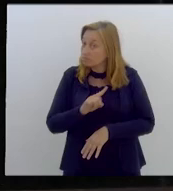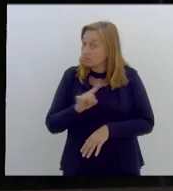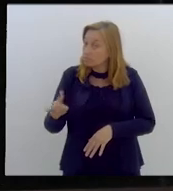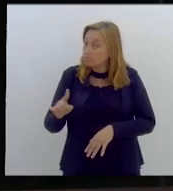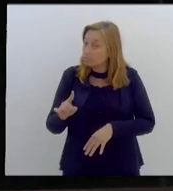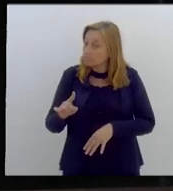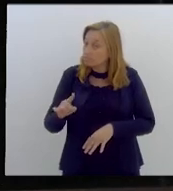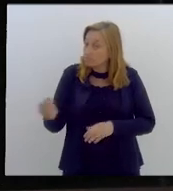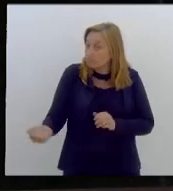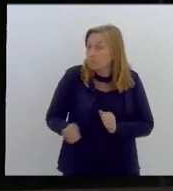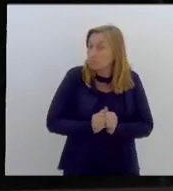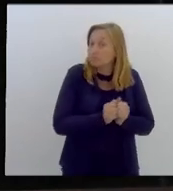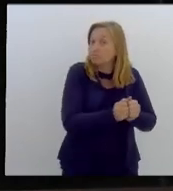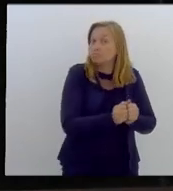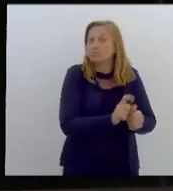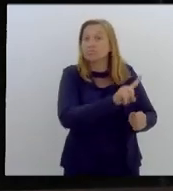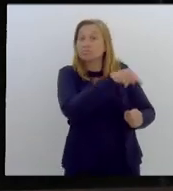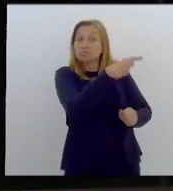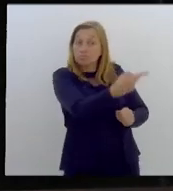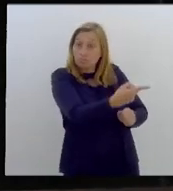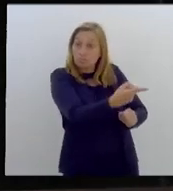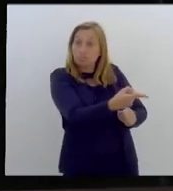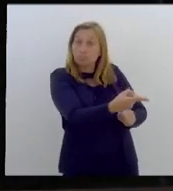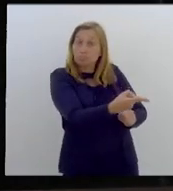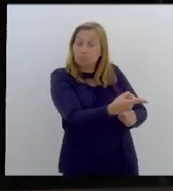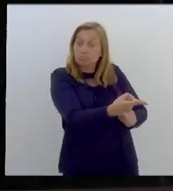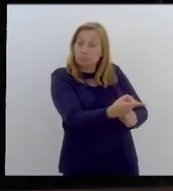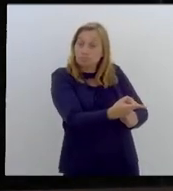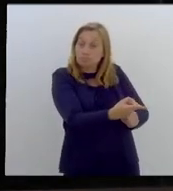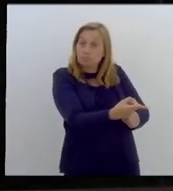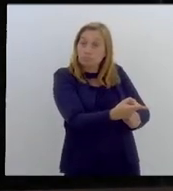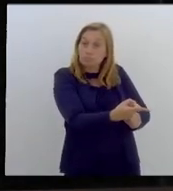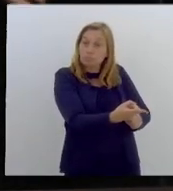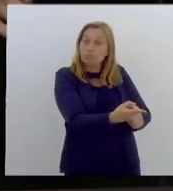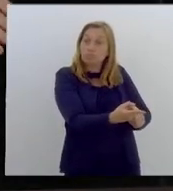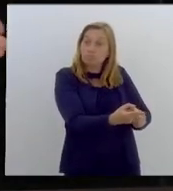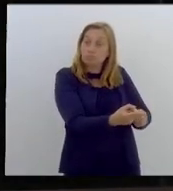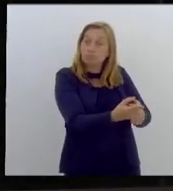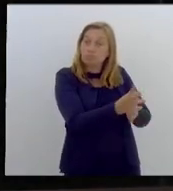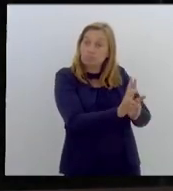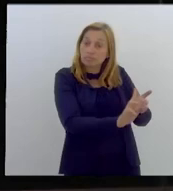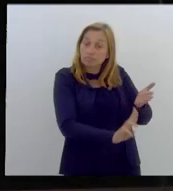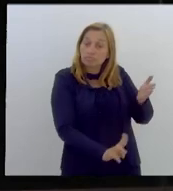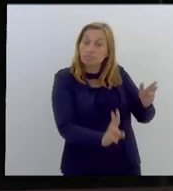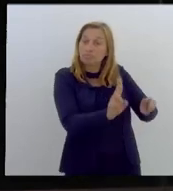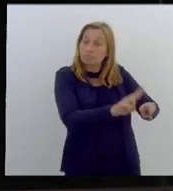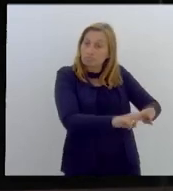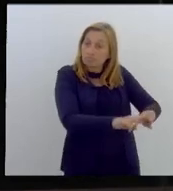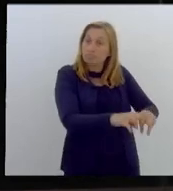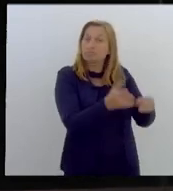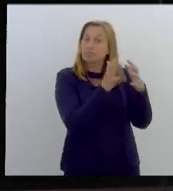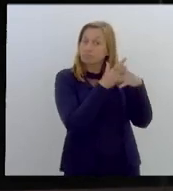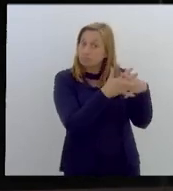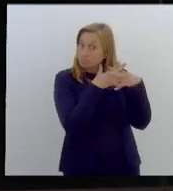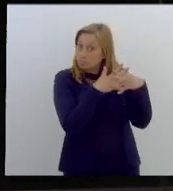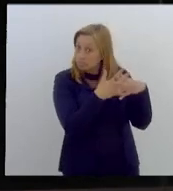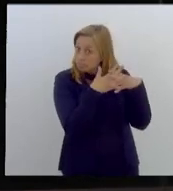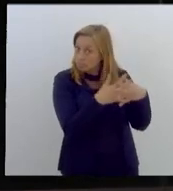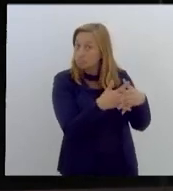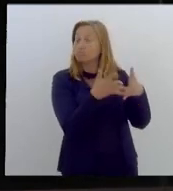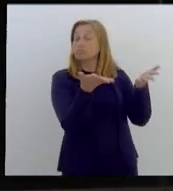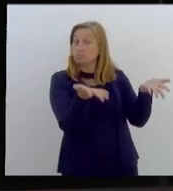compor exatamente aquela lista que existe hoje em dia. Quer dizer, é um negócio complicadíssimo isso